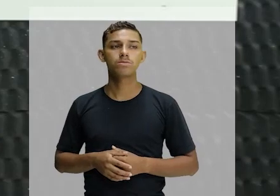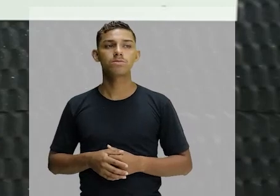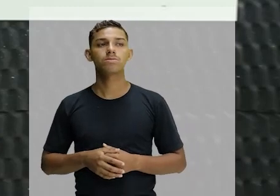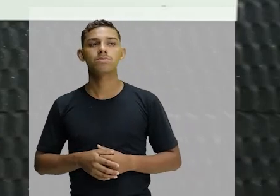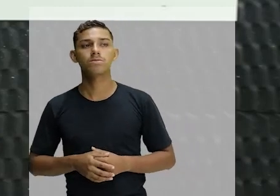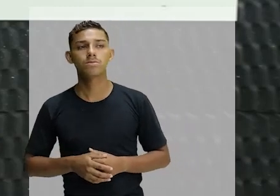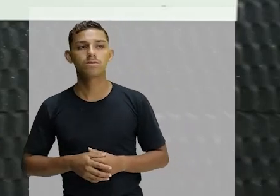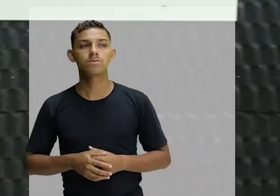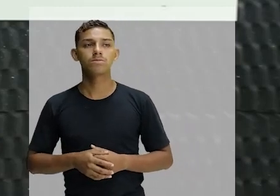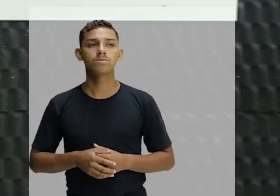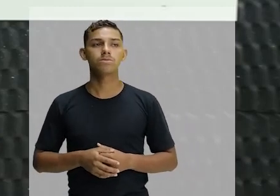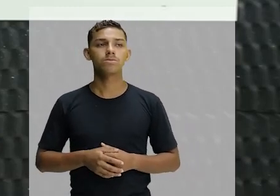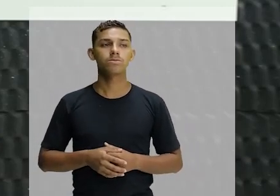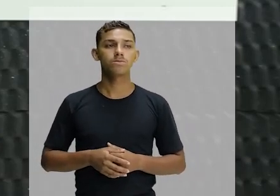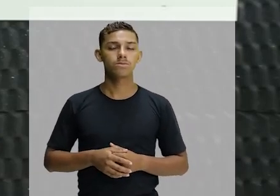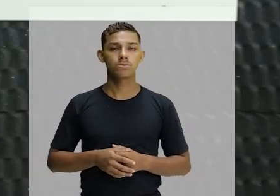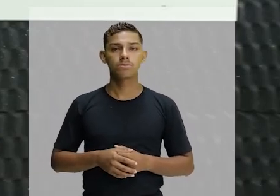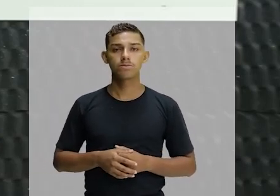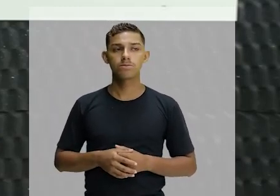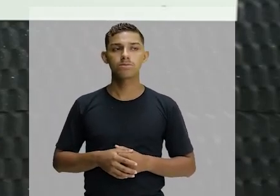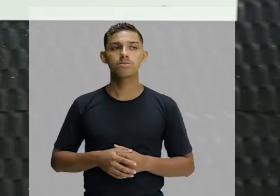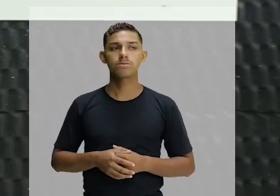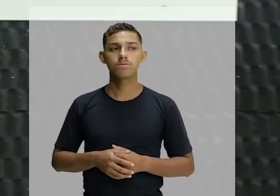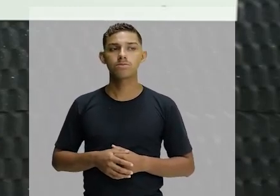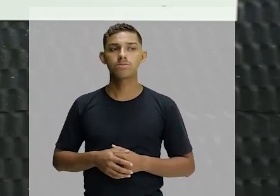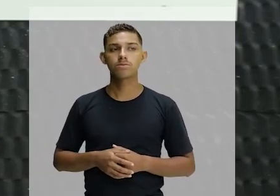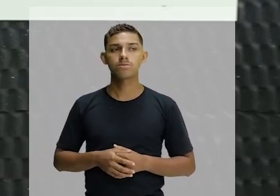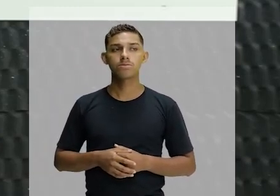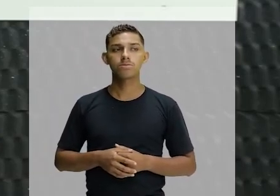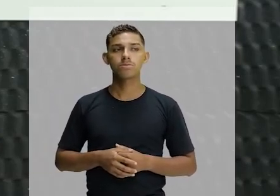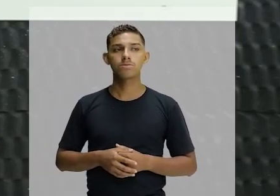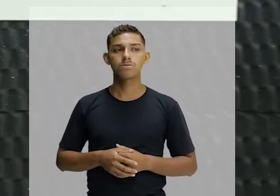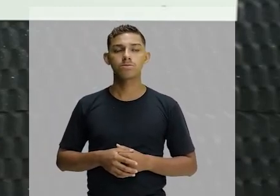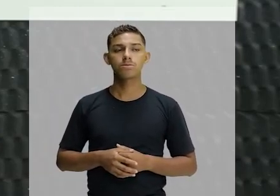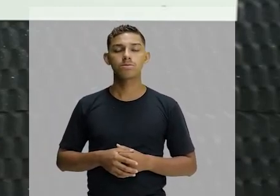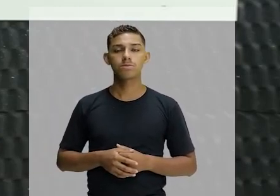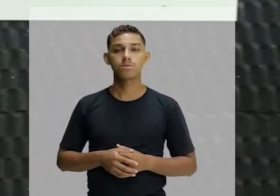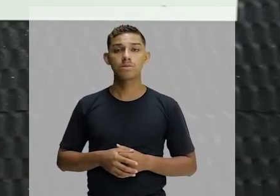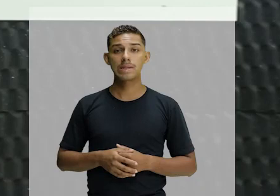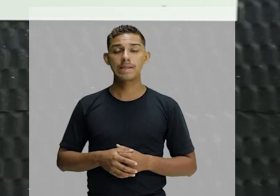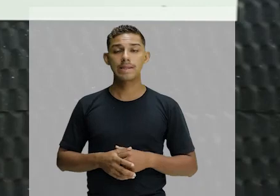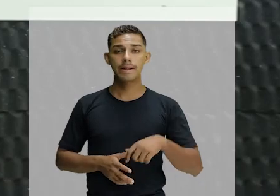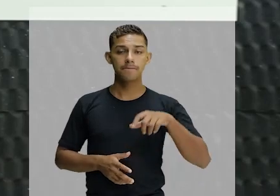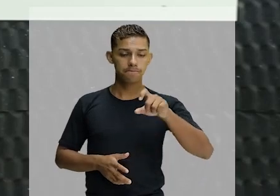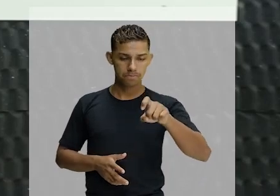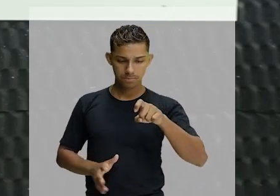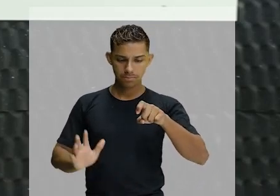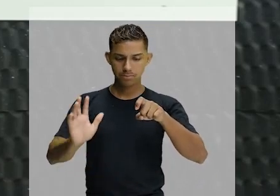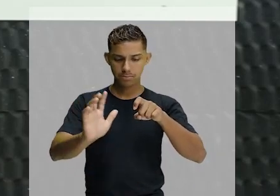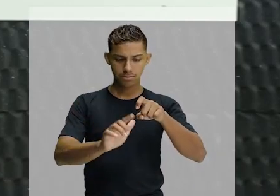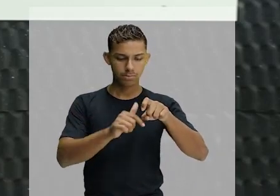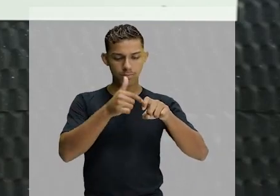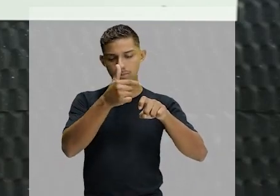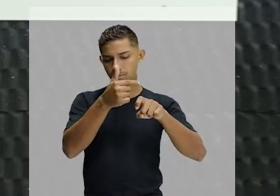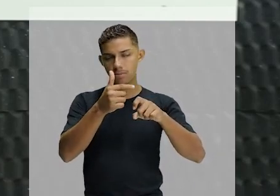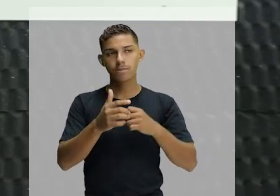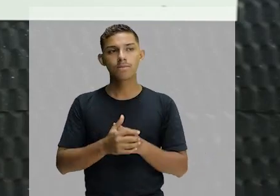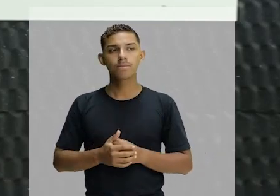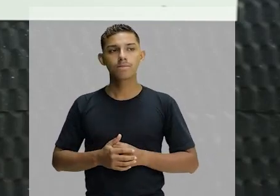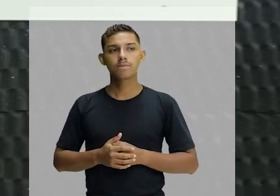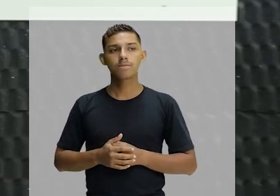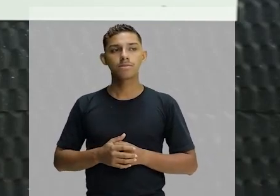ficar x ao quadrado mais y menos 2 ao quadrado igual a 9.